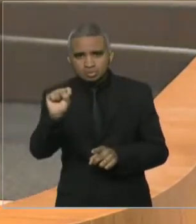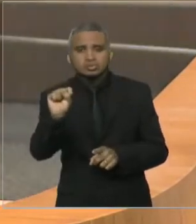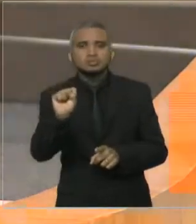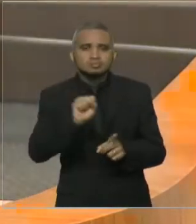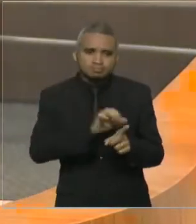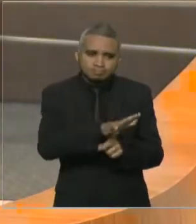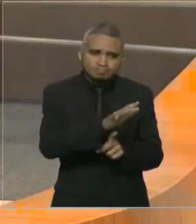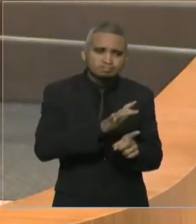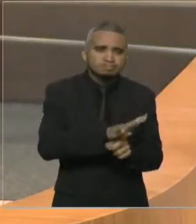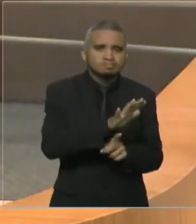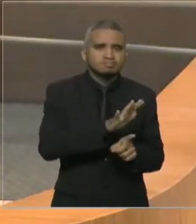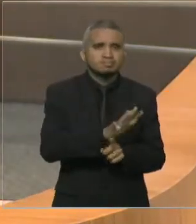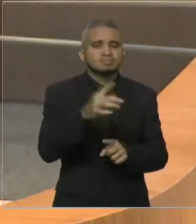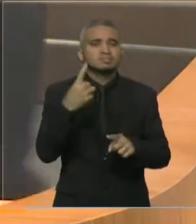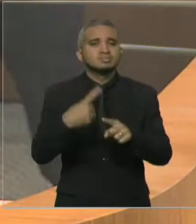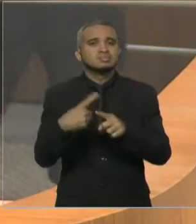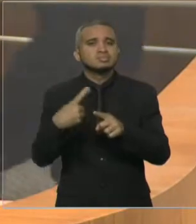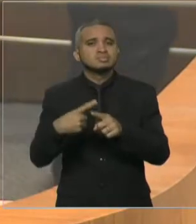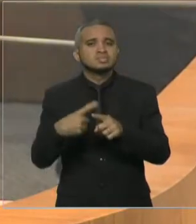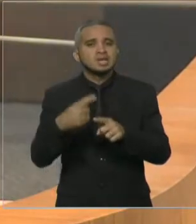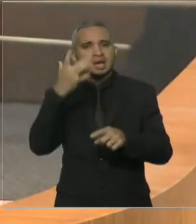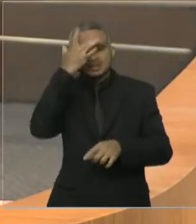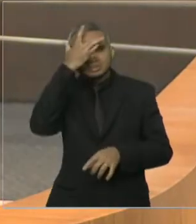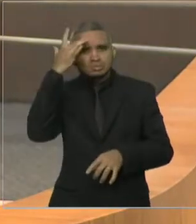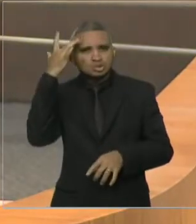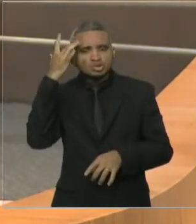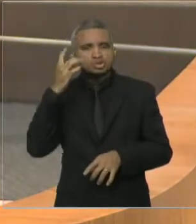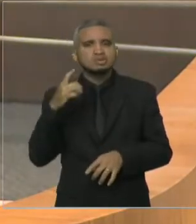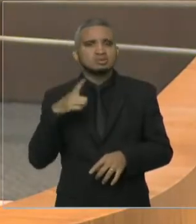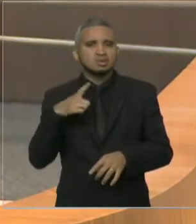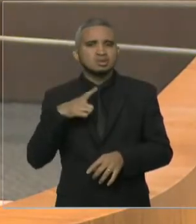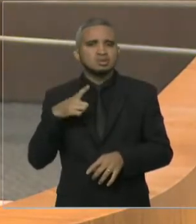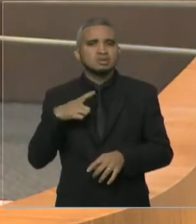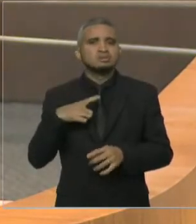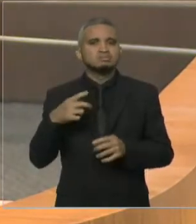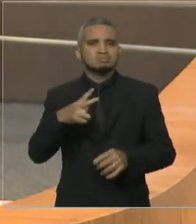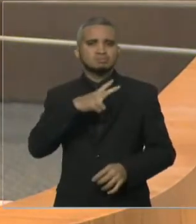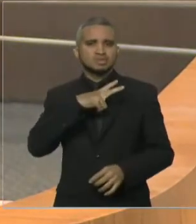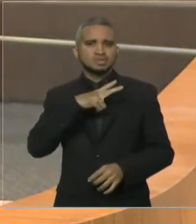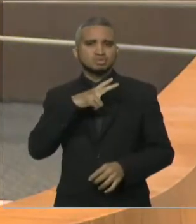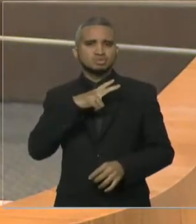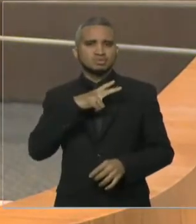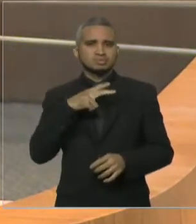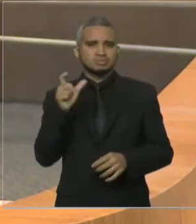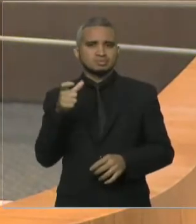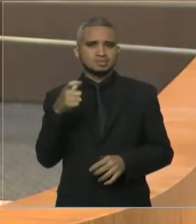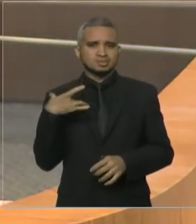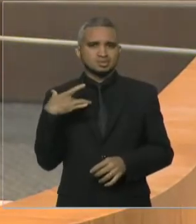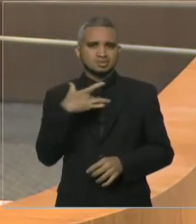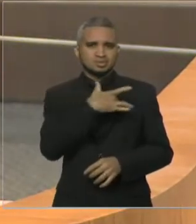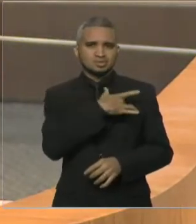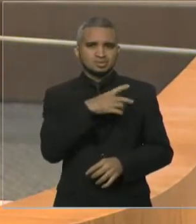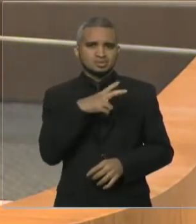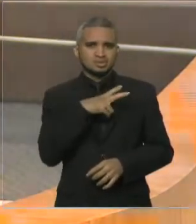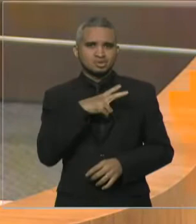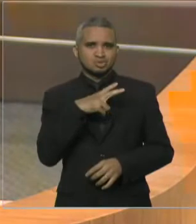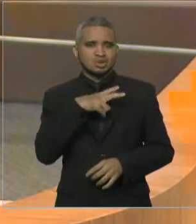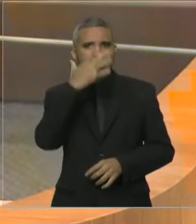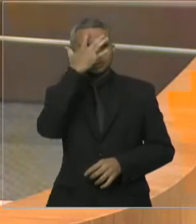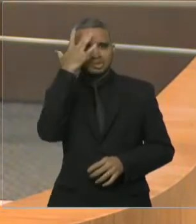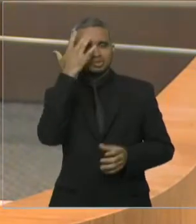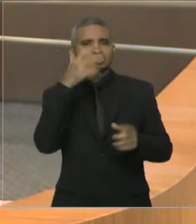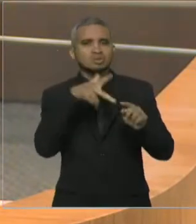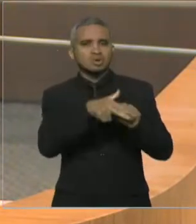econômica. A gente perdeu, muitos pacientes perderam, só em São Luís, por exemplo, 60 mil pessoas perderam seu plano de saúde